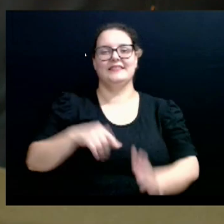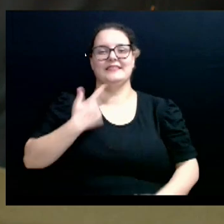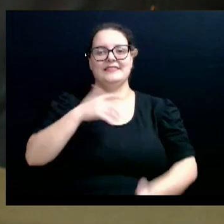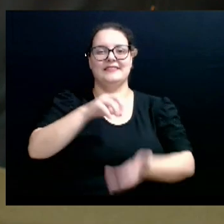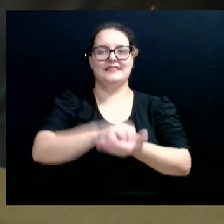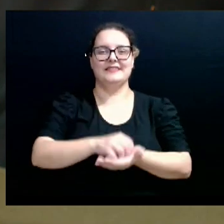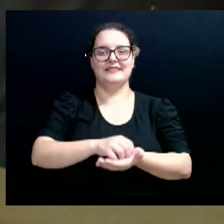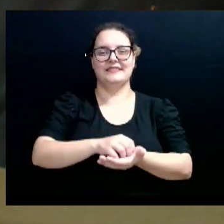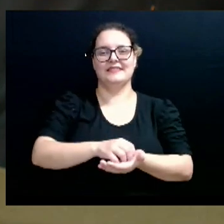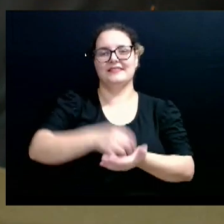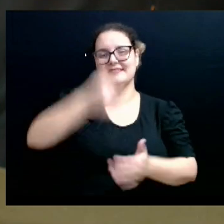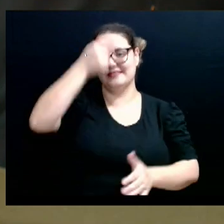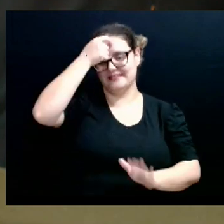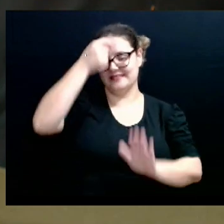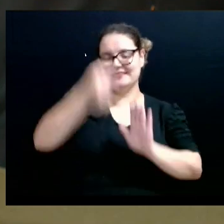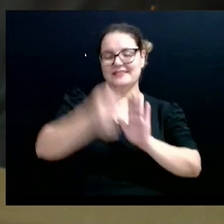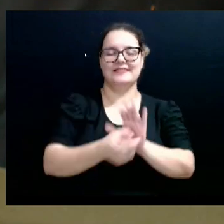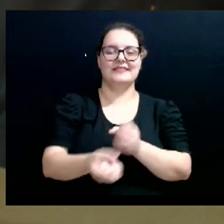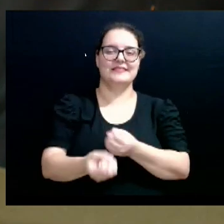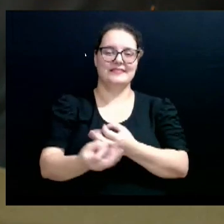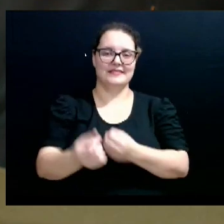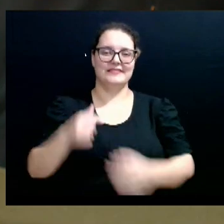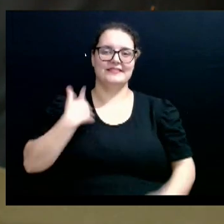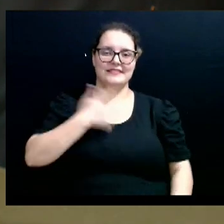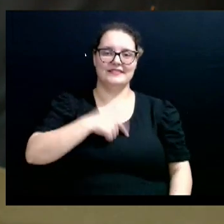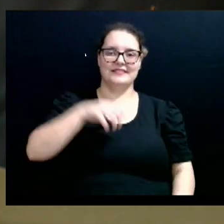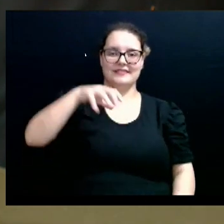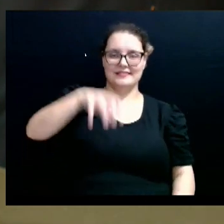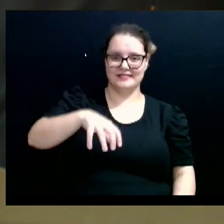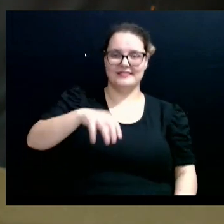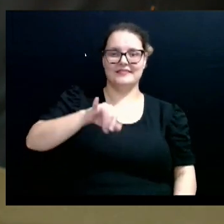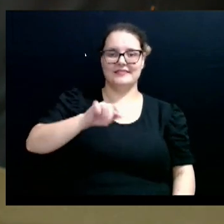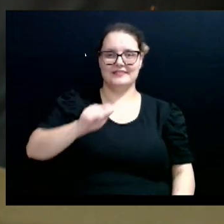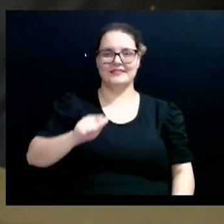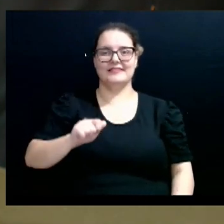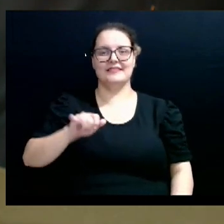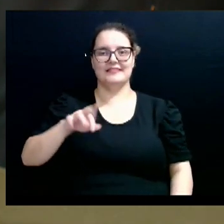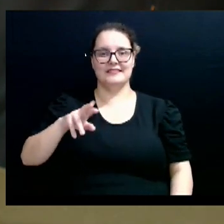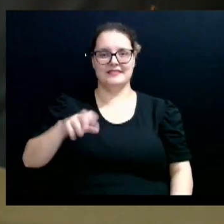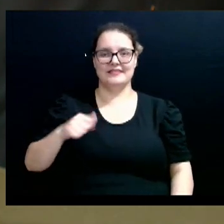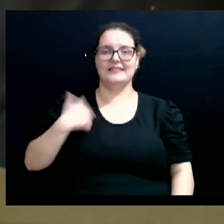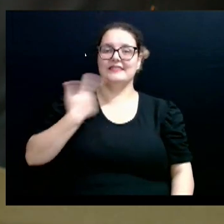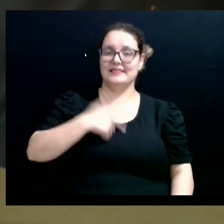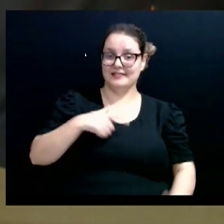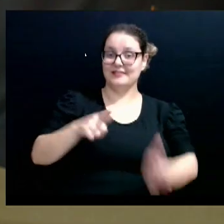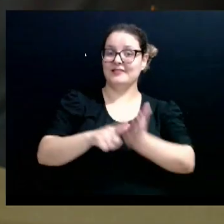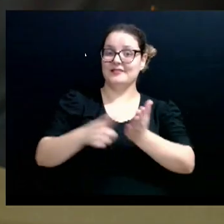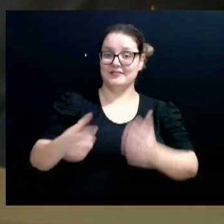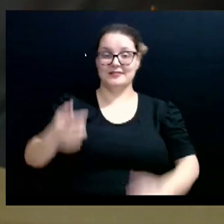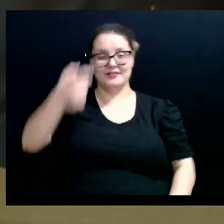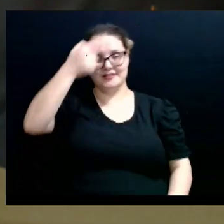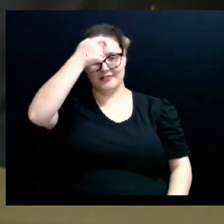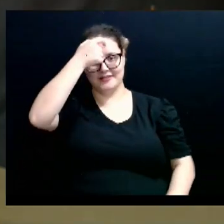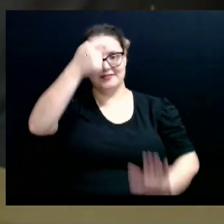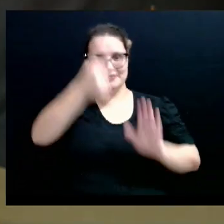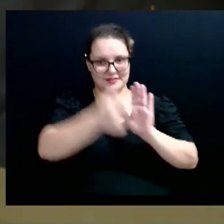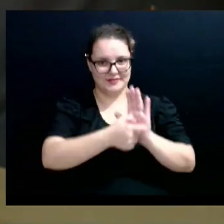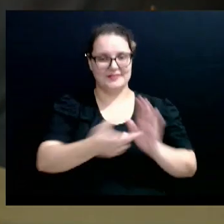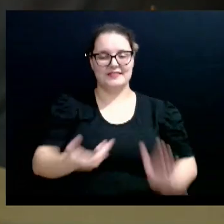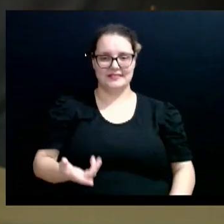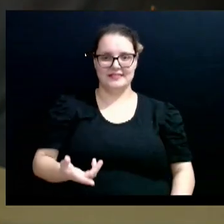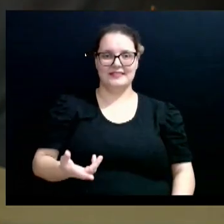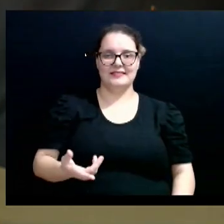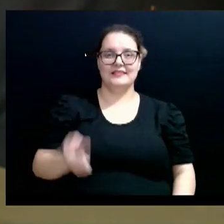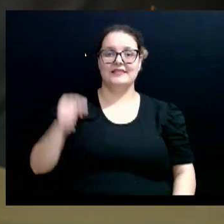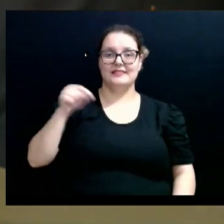de informações, da nossa central IA. A Iria, para quem não conhece, é a nossa jornalista de inteligência artificial, e aí ela atualiza